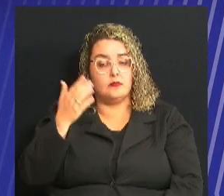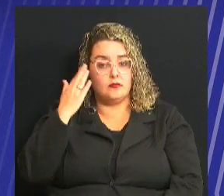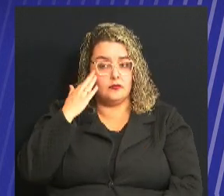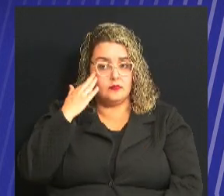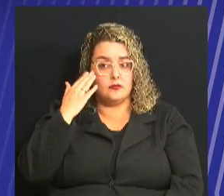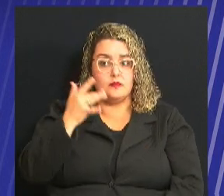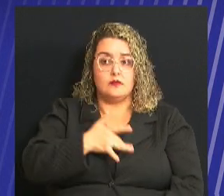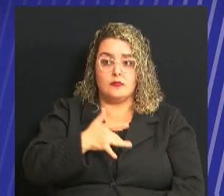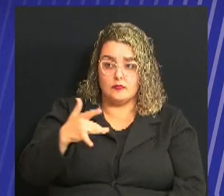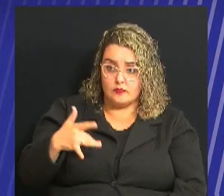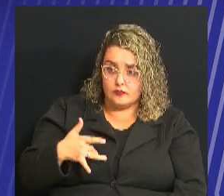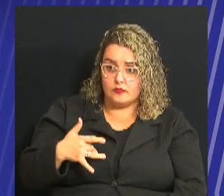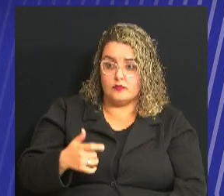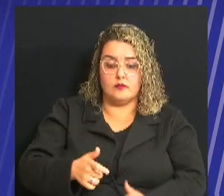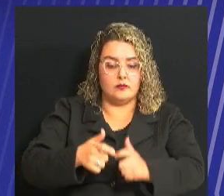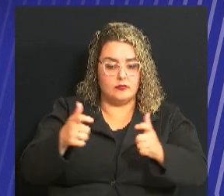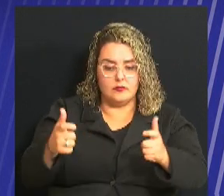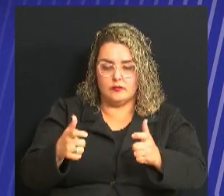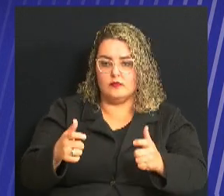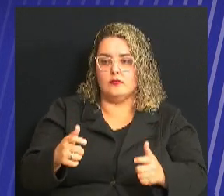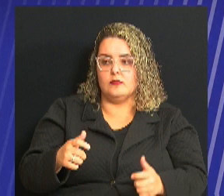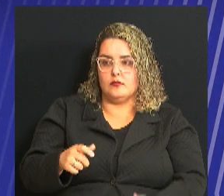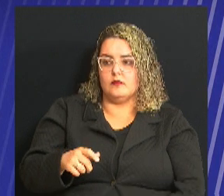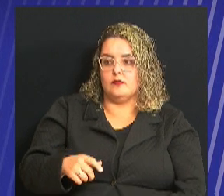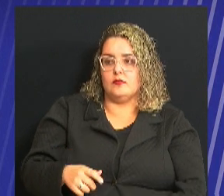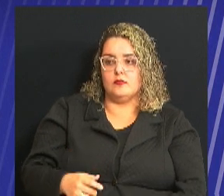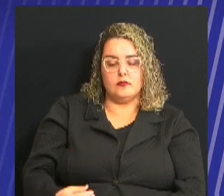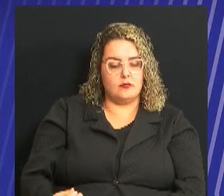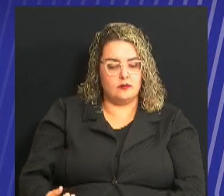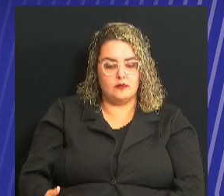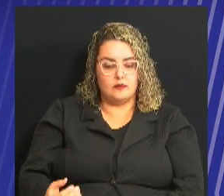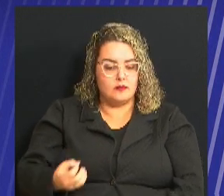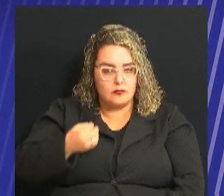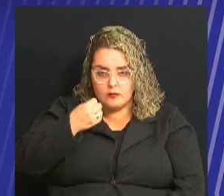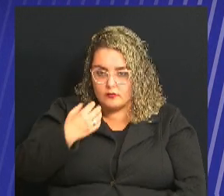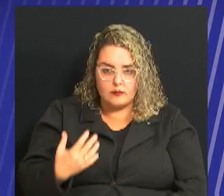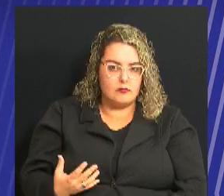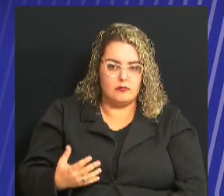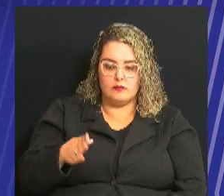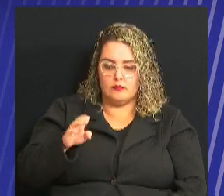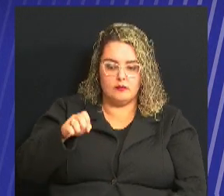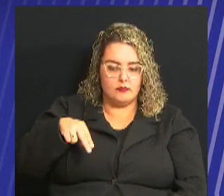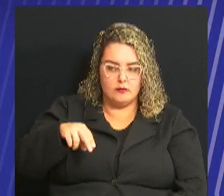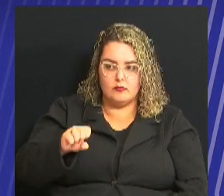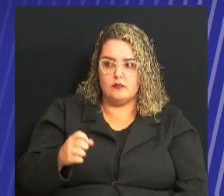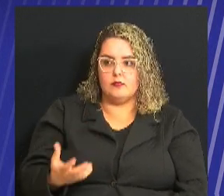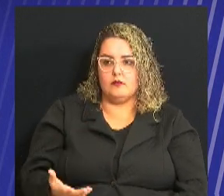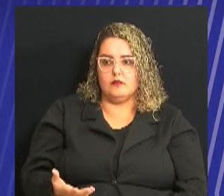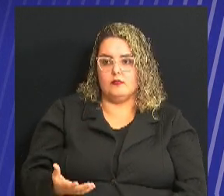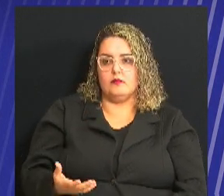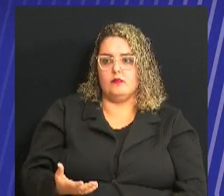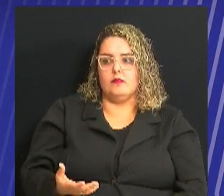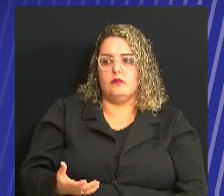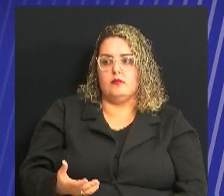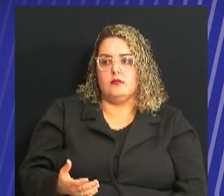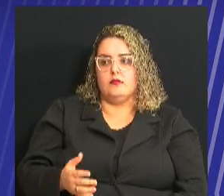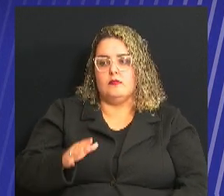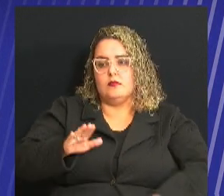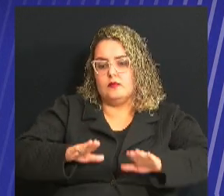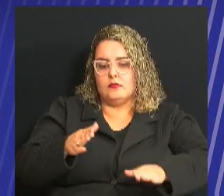nosso maior patrimônio. Aqueles que dependem do SUS, muitas vezes, enfrentam dificuldades,